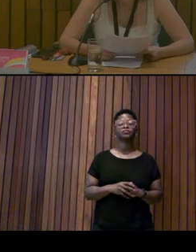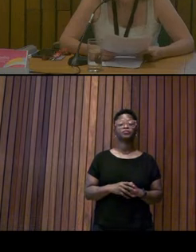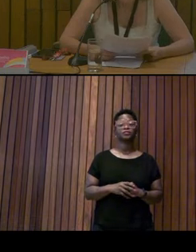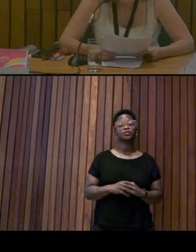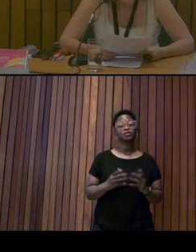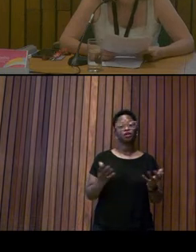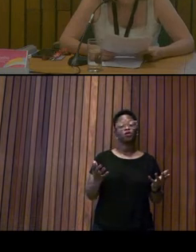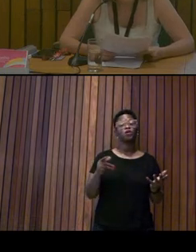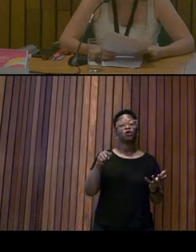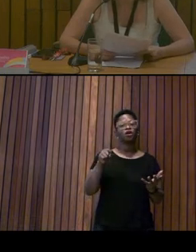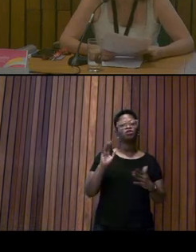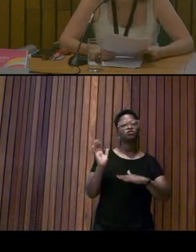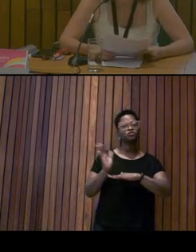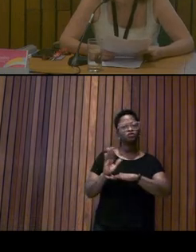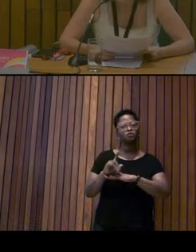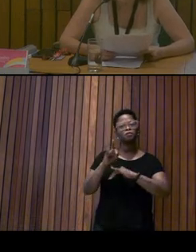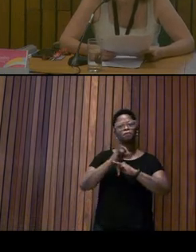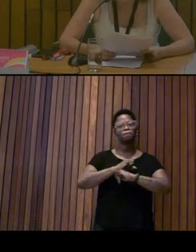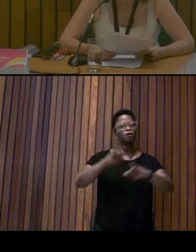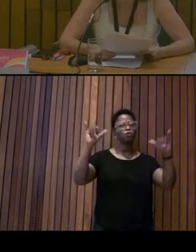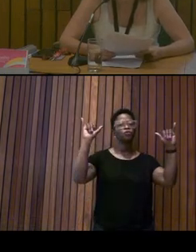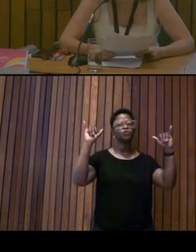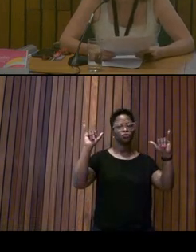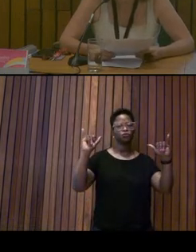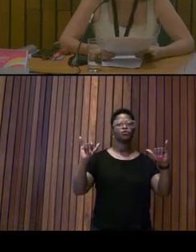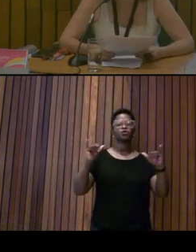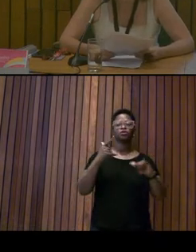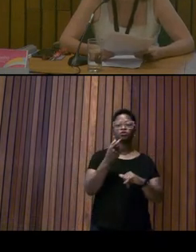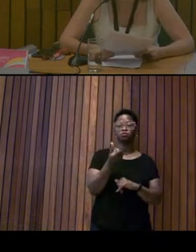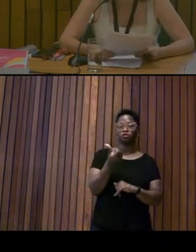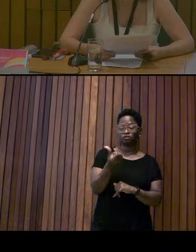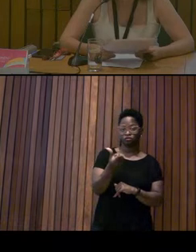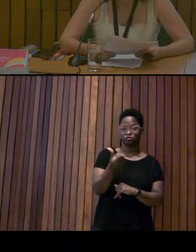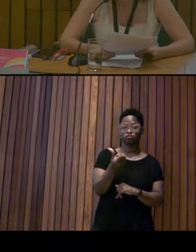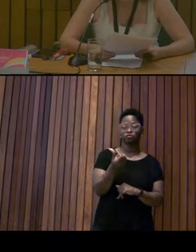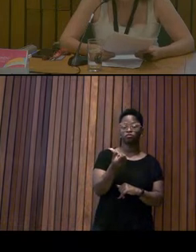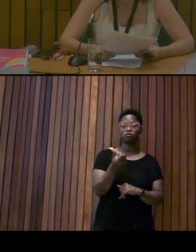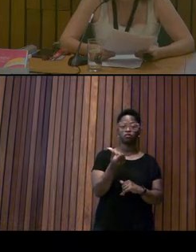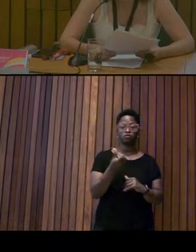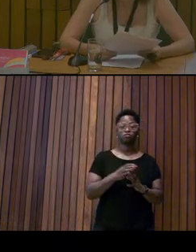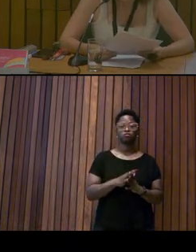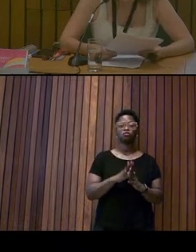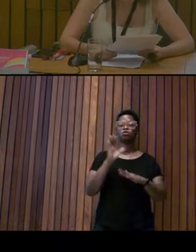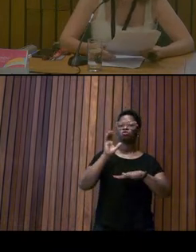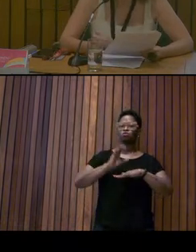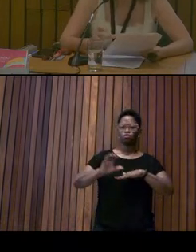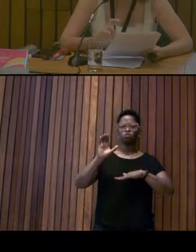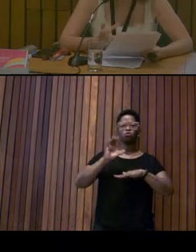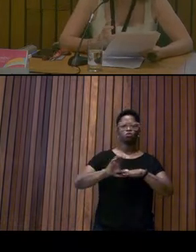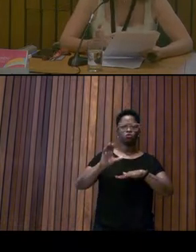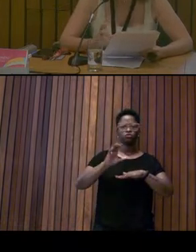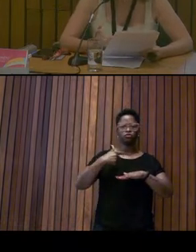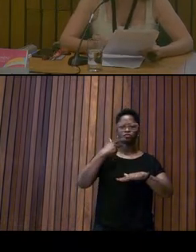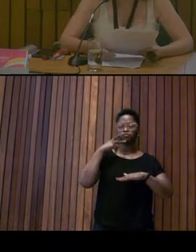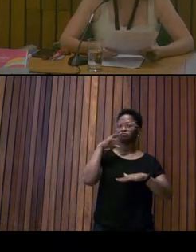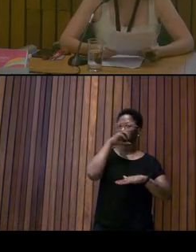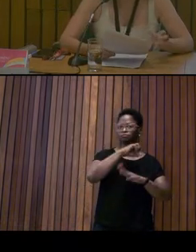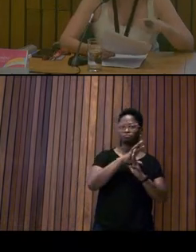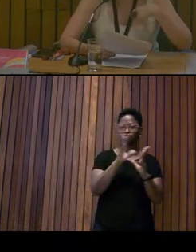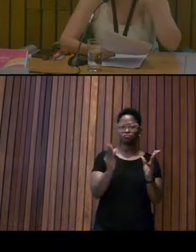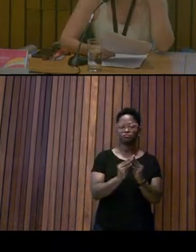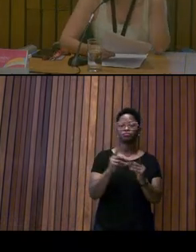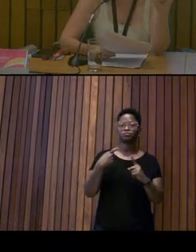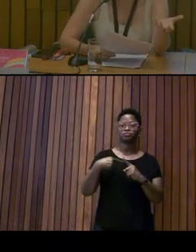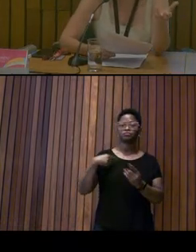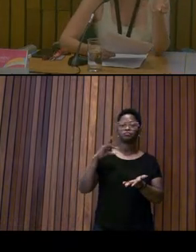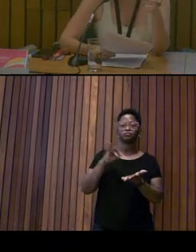Então, esse filme então foi lançado, né, em 2016. O curso em si, eu vou falar muito rapidamente, porque, na